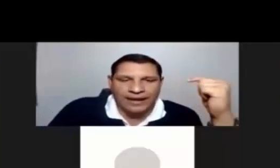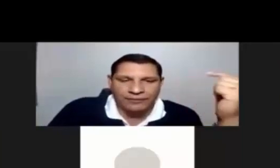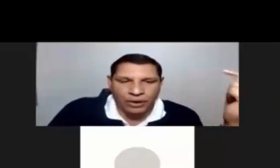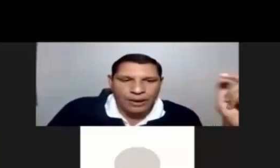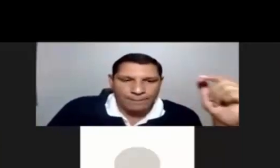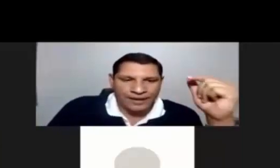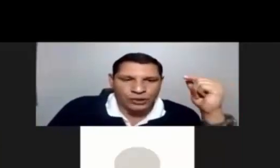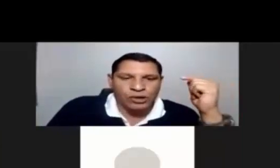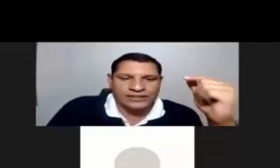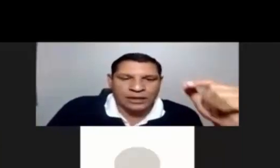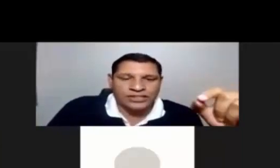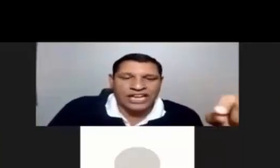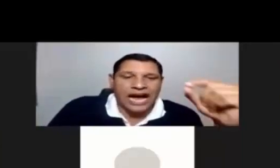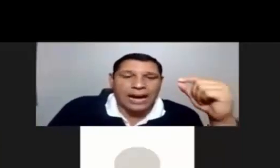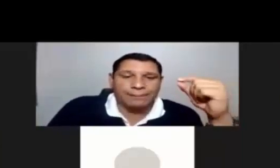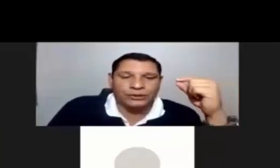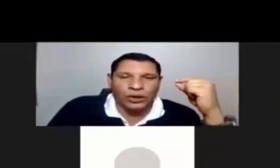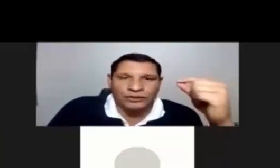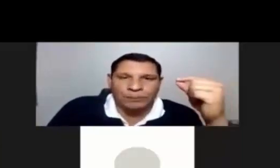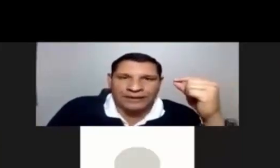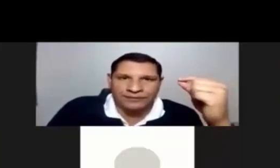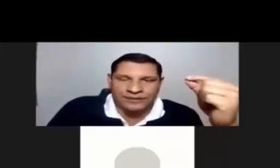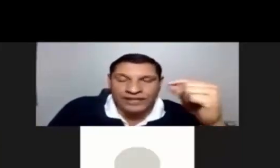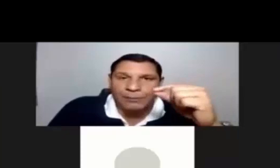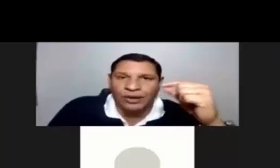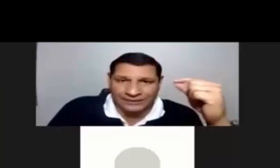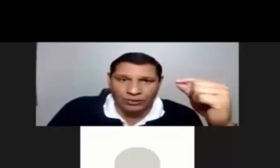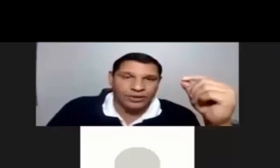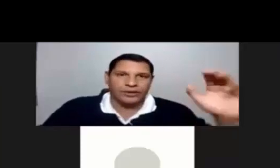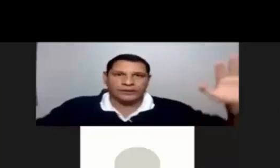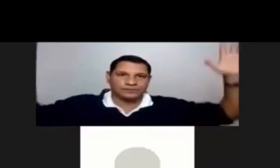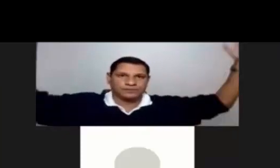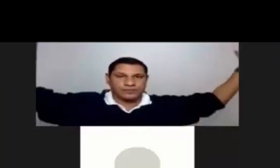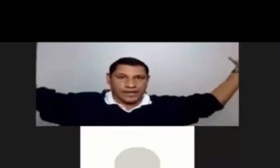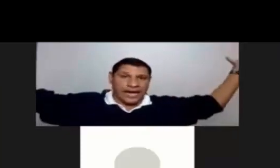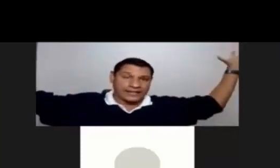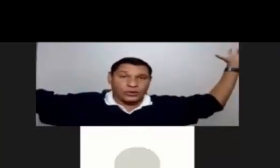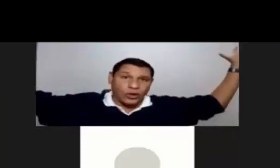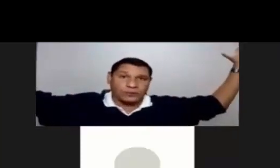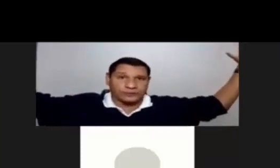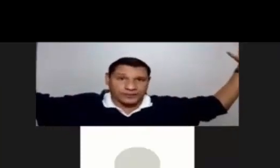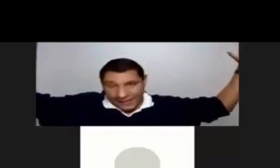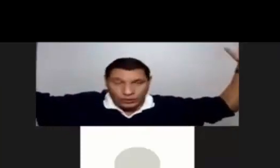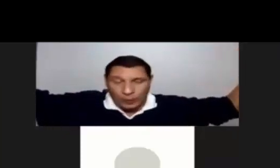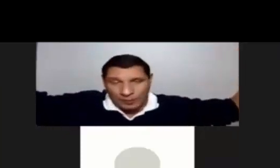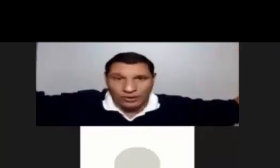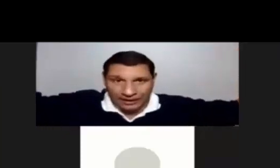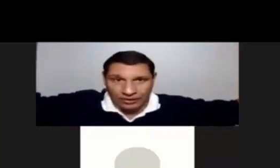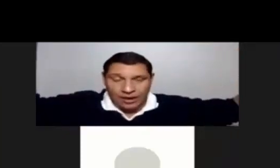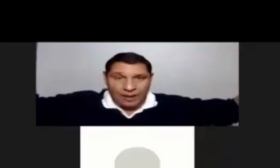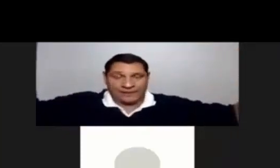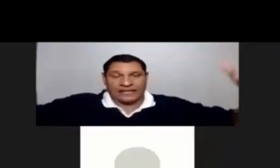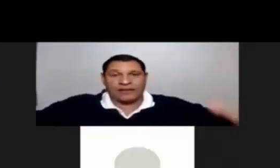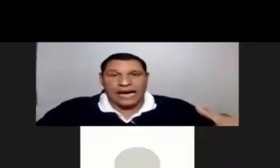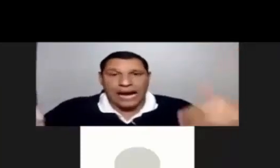outra palavra para que o mortal seja absorvido pela vida o que é mortal? é esse corpo esse corpo é mortal